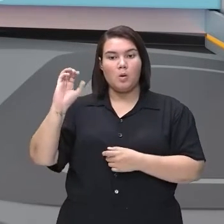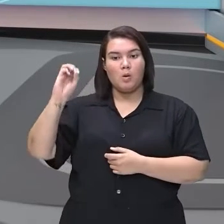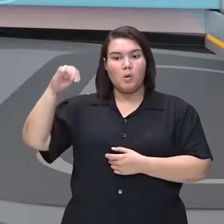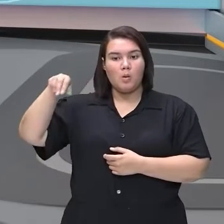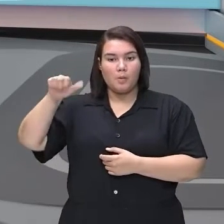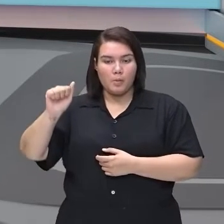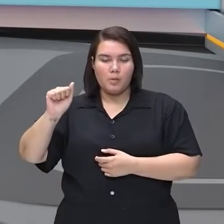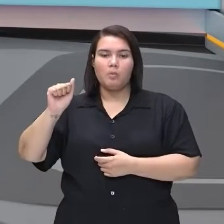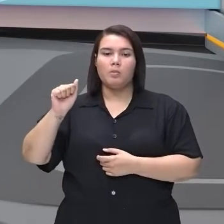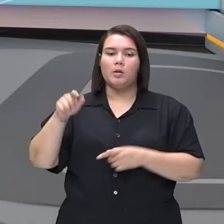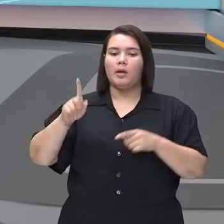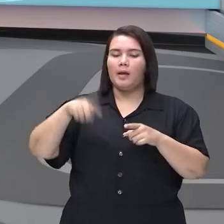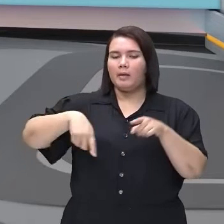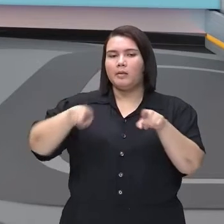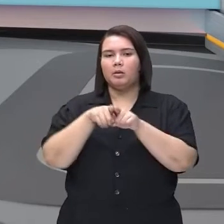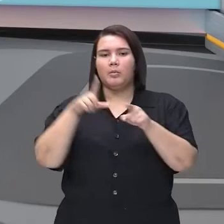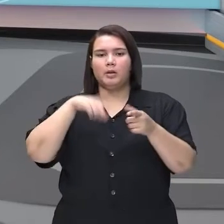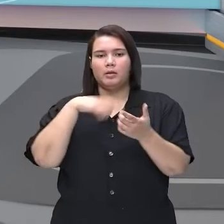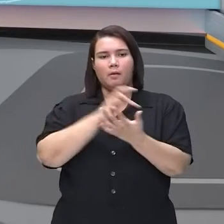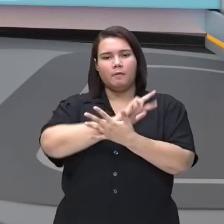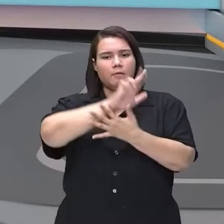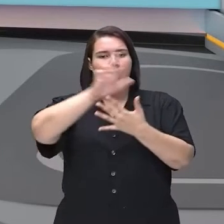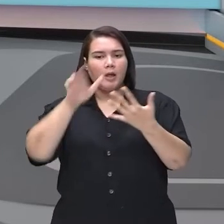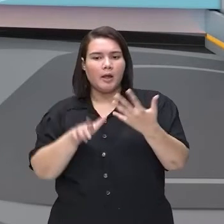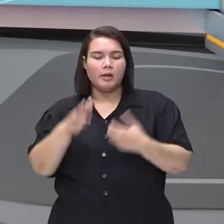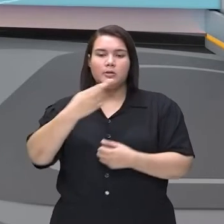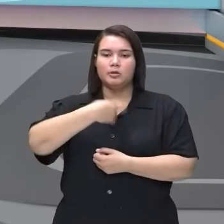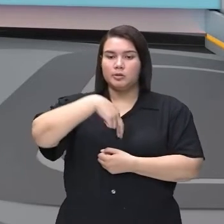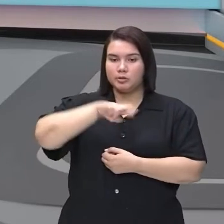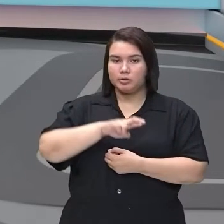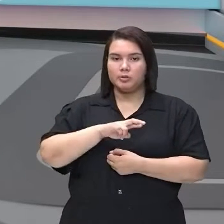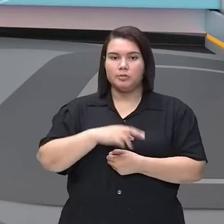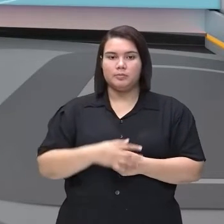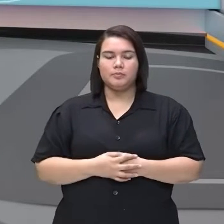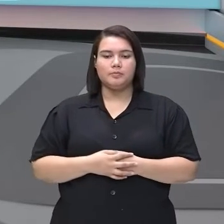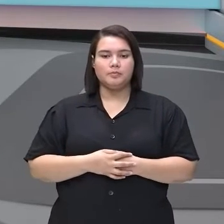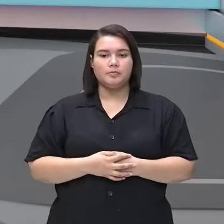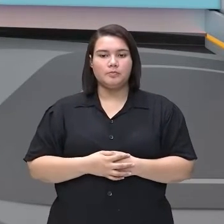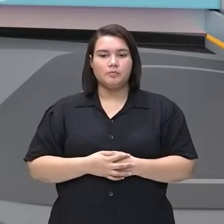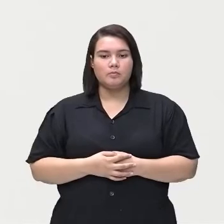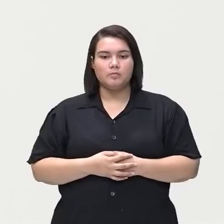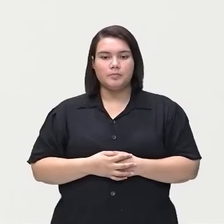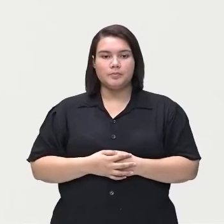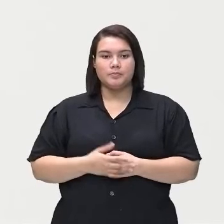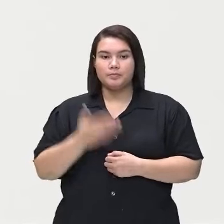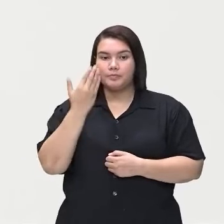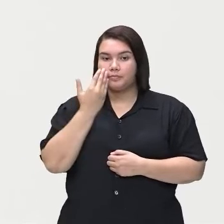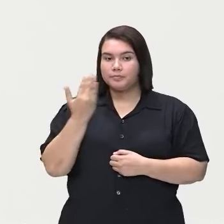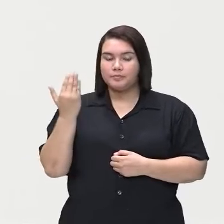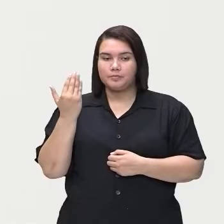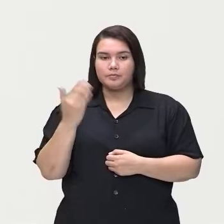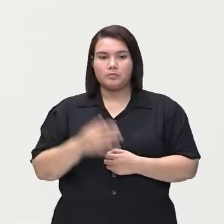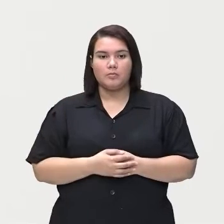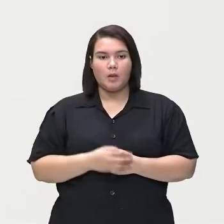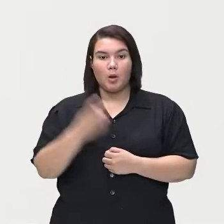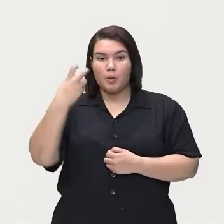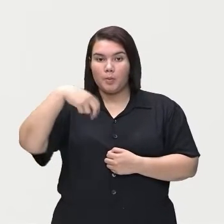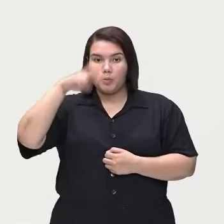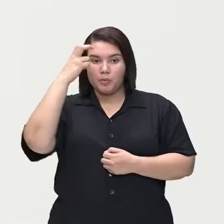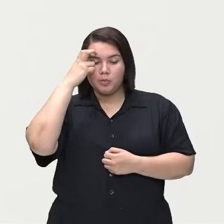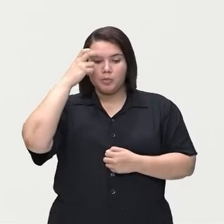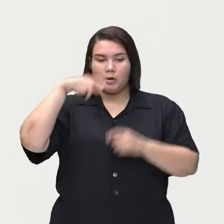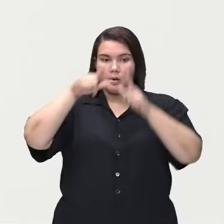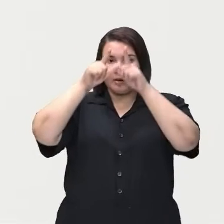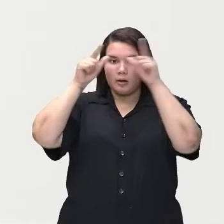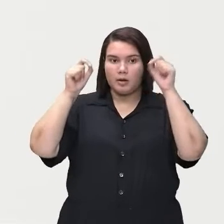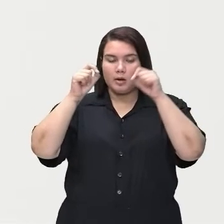também é politeísta, Roma também tem vários deuses. Olha só, na religião, ó, na cultura grego e